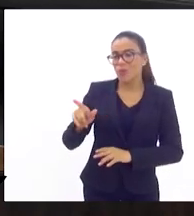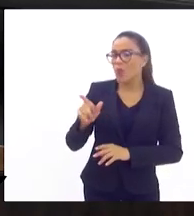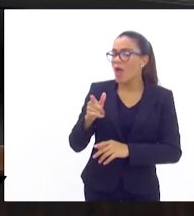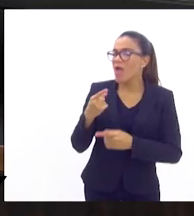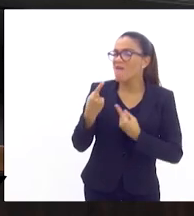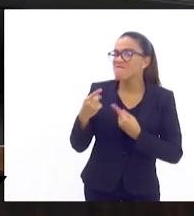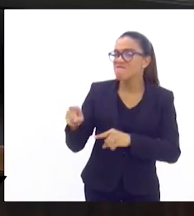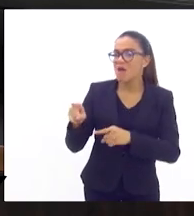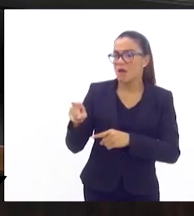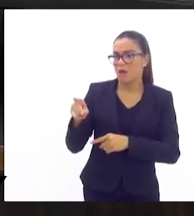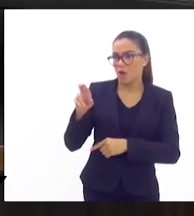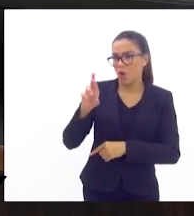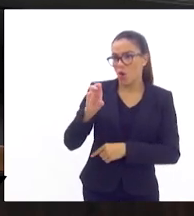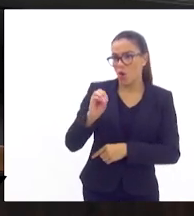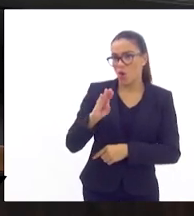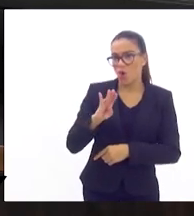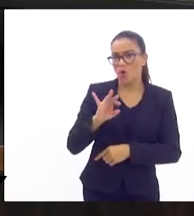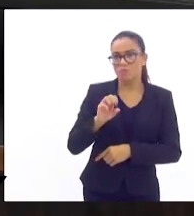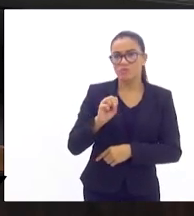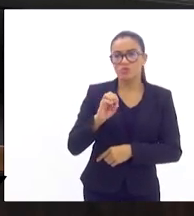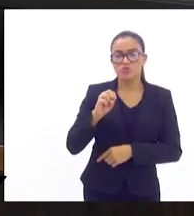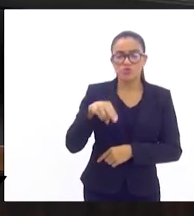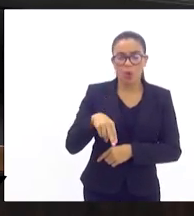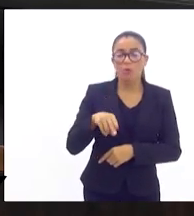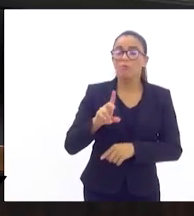Deus, mas o presidente da Genersa, ele tem que estar aqui.